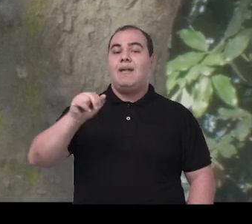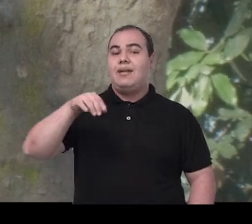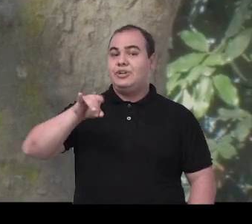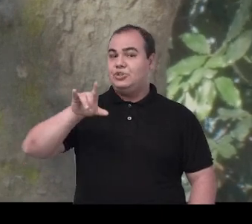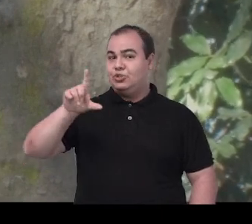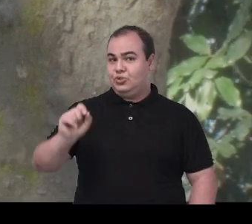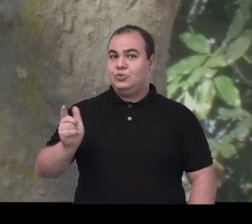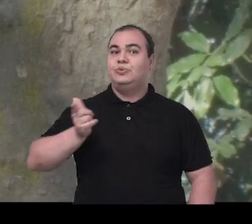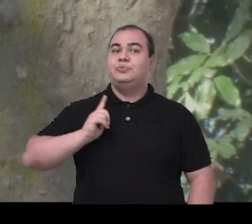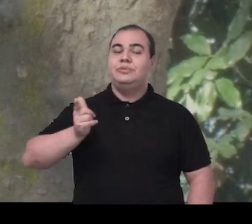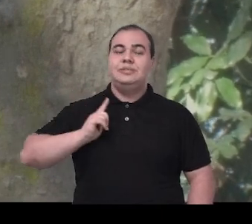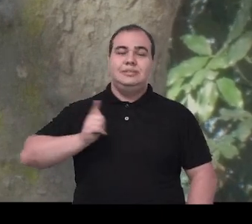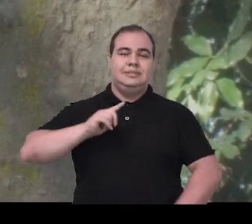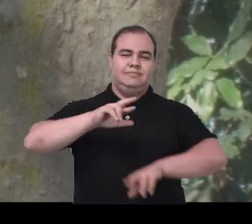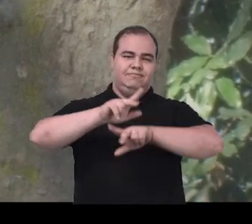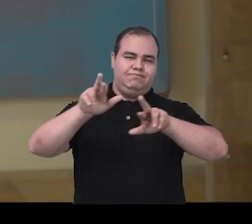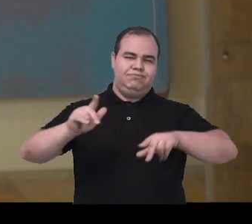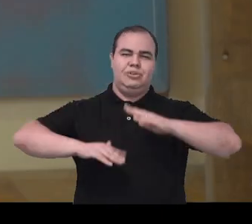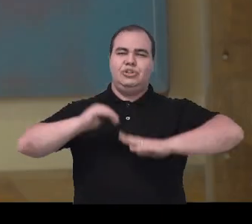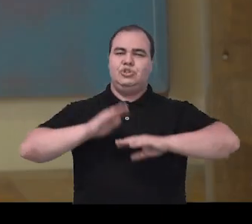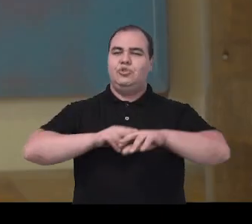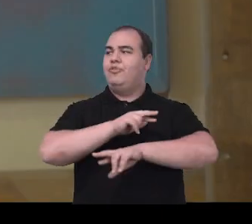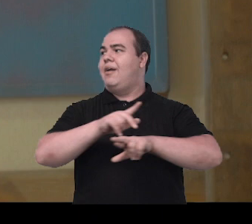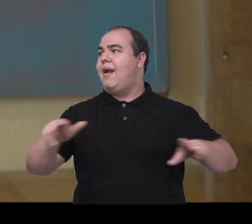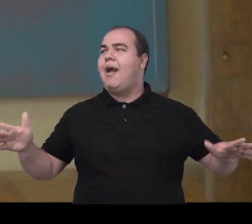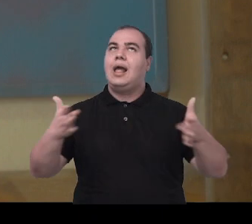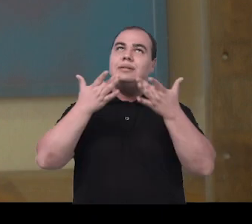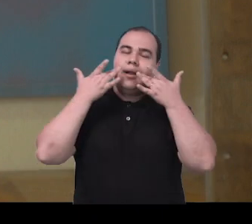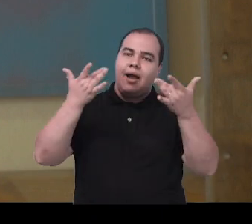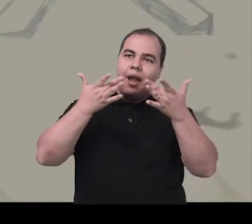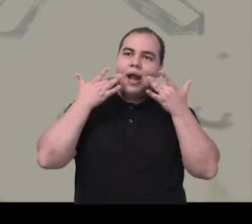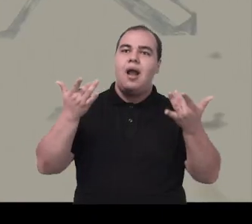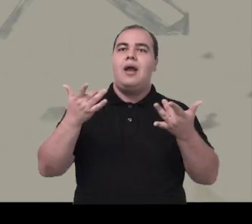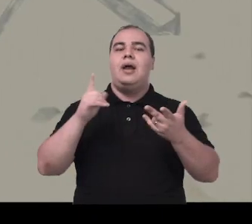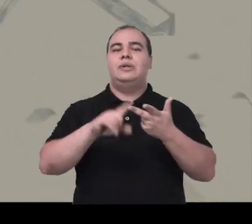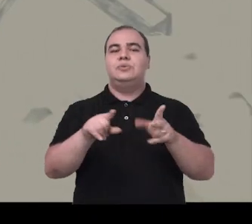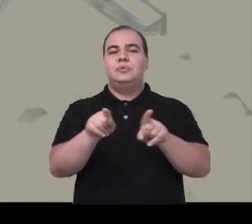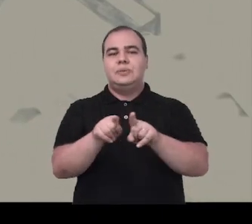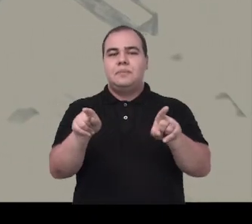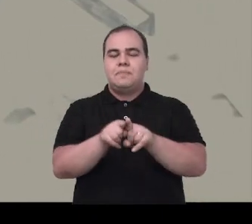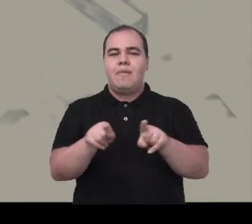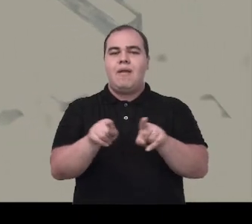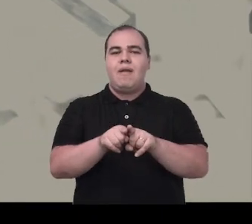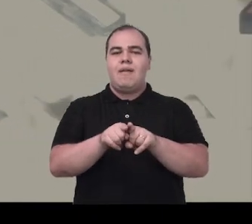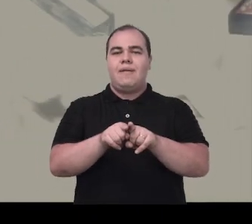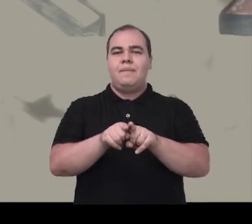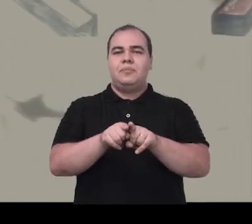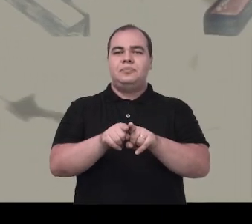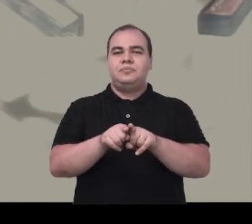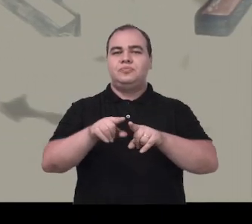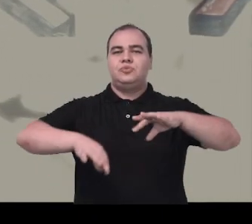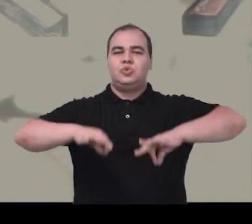lá na Casa de Cultura Tainã. Tem muitas atividades como teatro, né, eu faço também... Rogério da